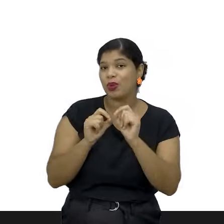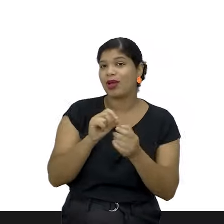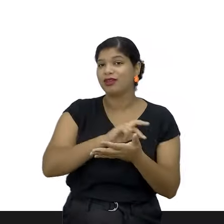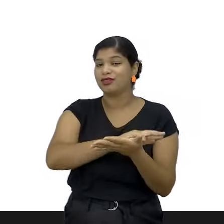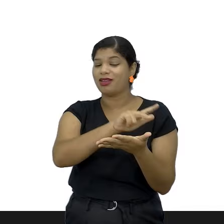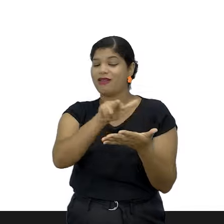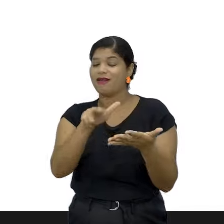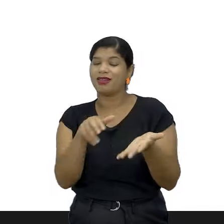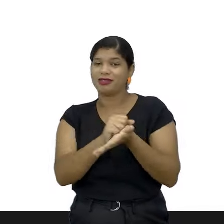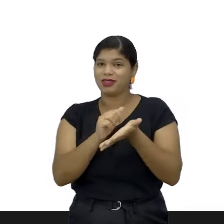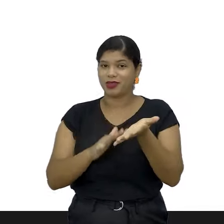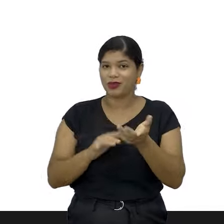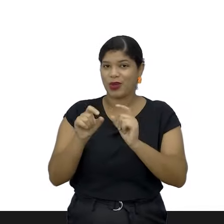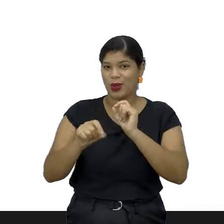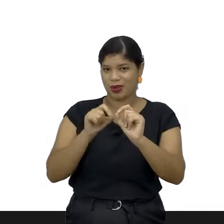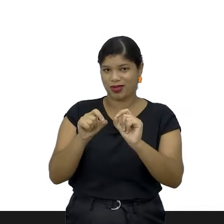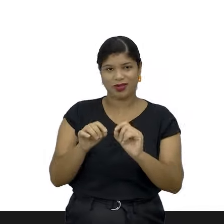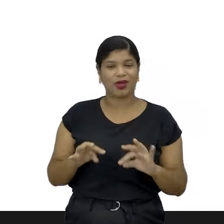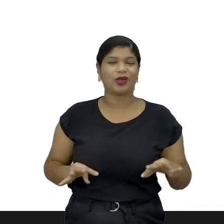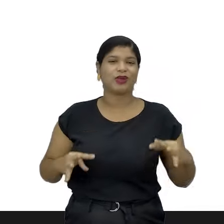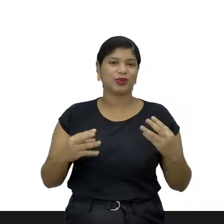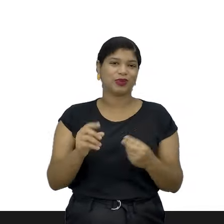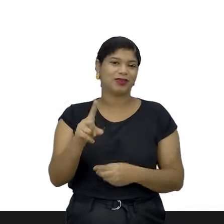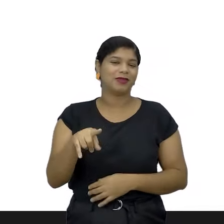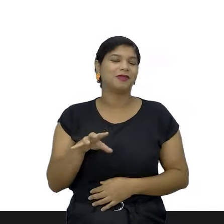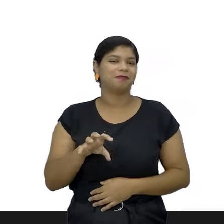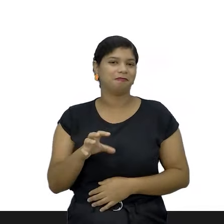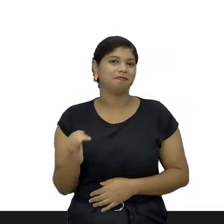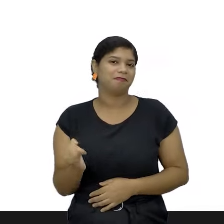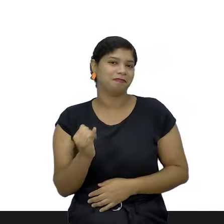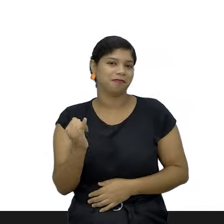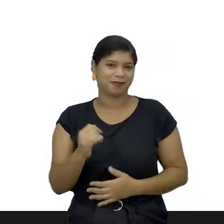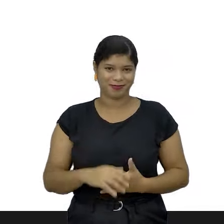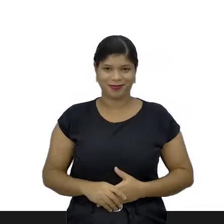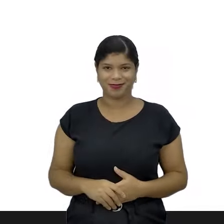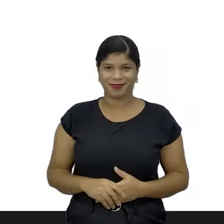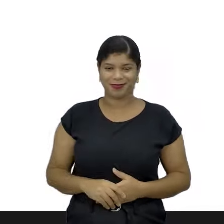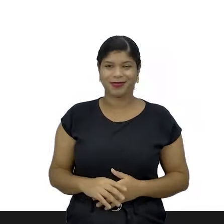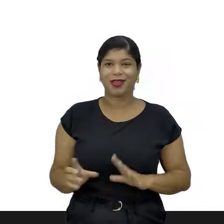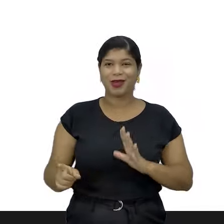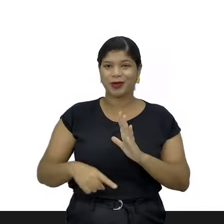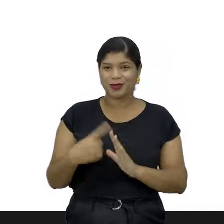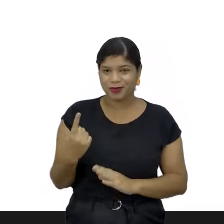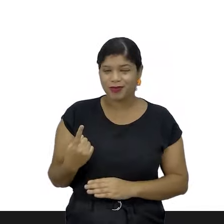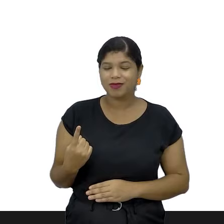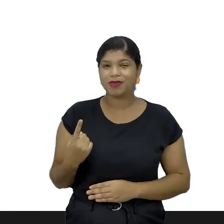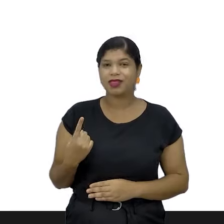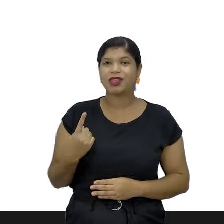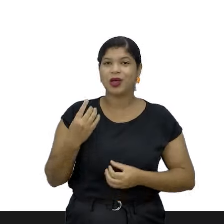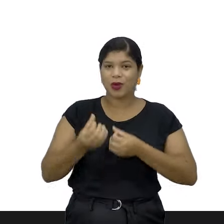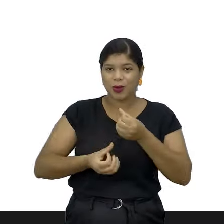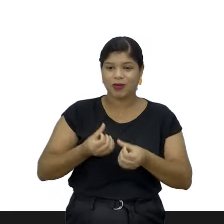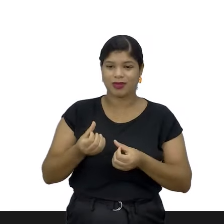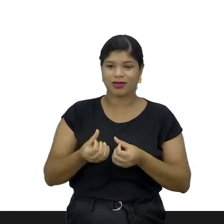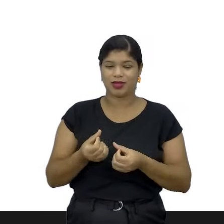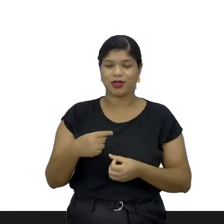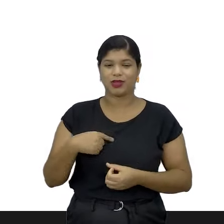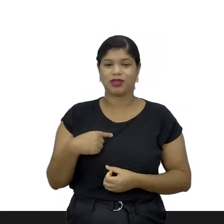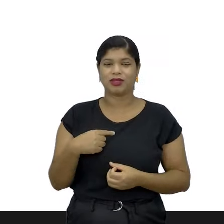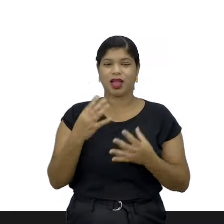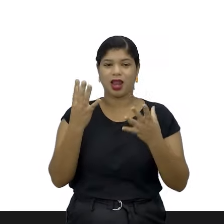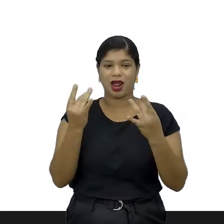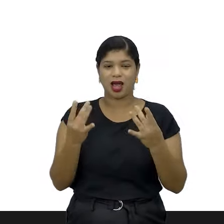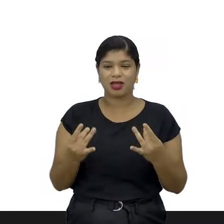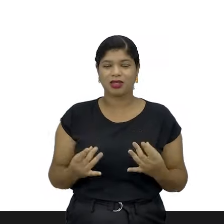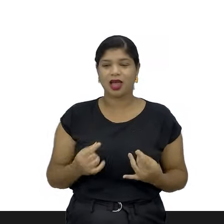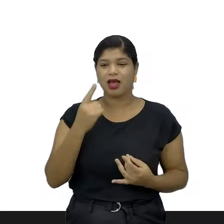diferentes atividades. Então, tudo isso é muito importante. Então, nesse primeiro bimestre, nós vamos afunilar aí